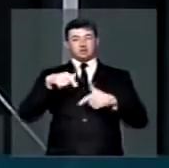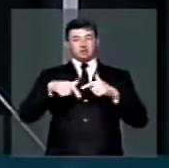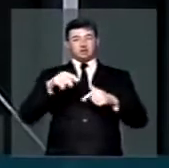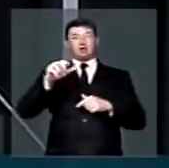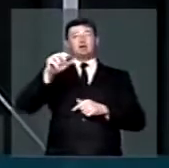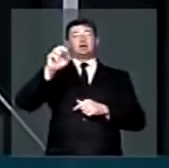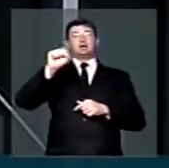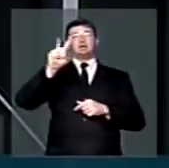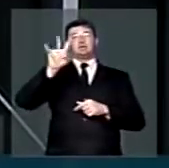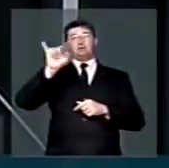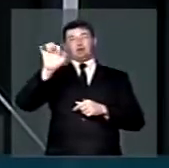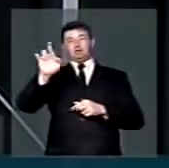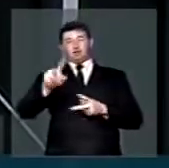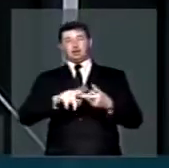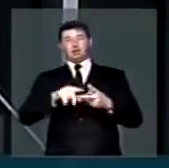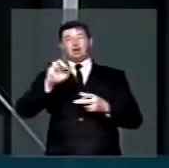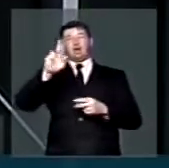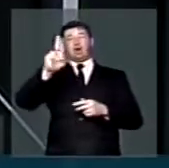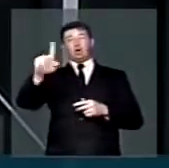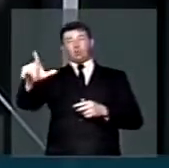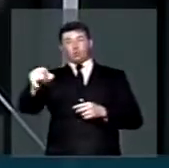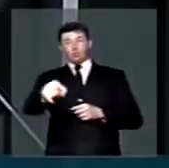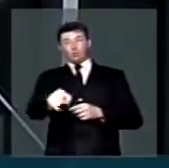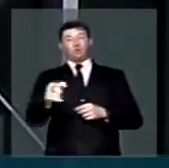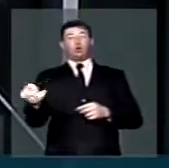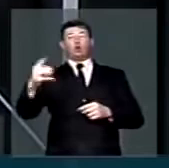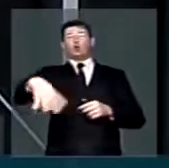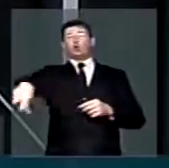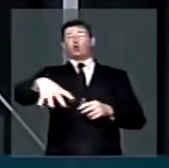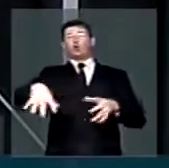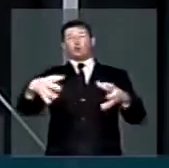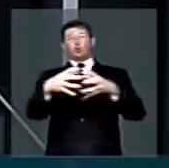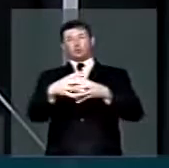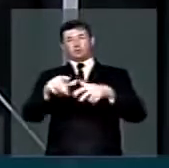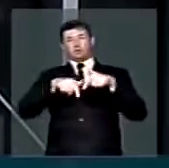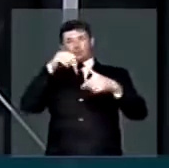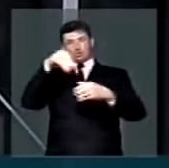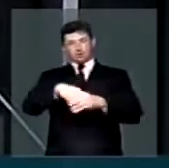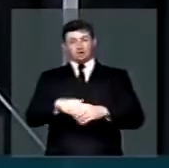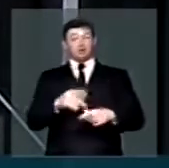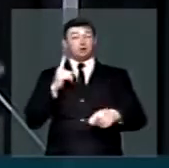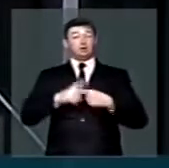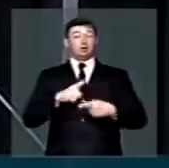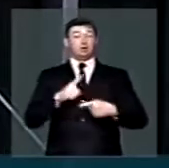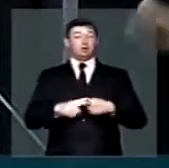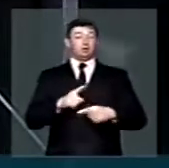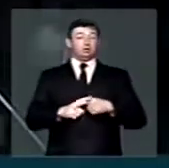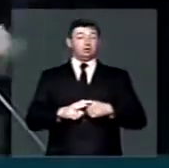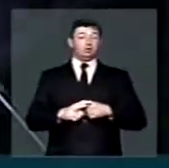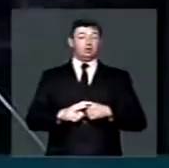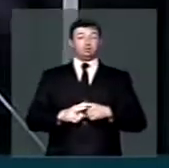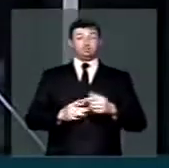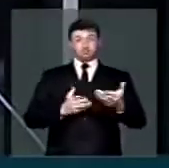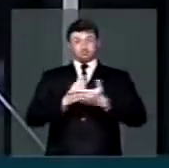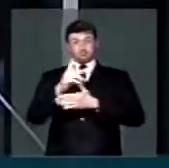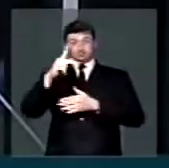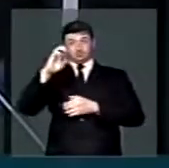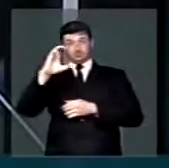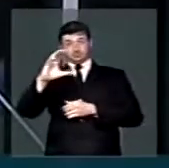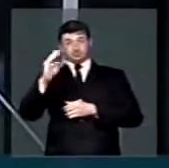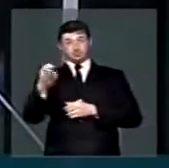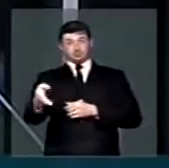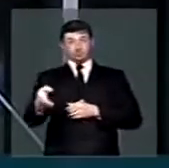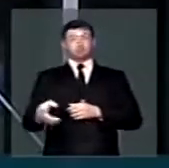Henrique, que foi o relator, e a todo o seu colegiado, porque, ao aprovarmos essa PEC,